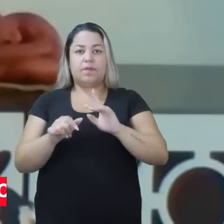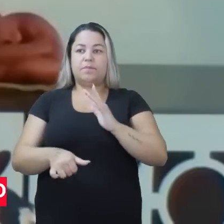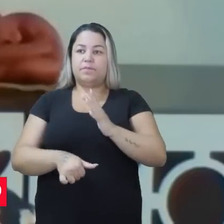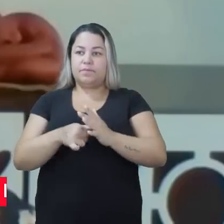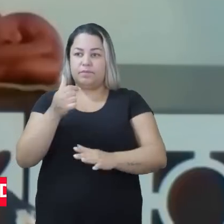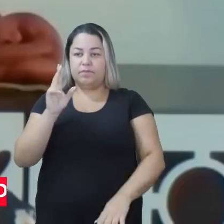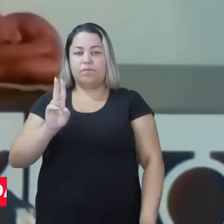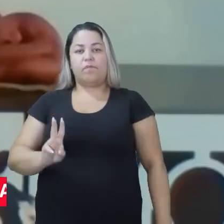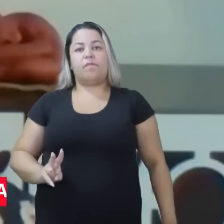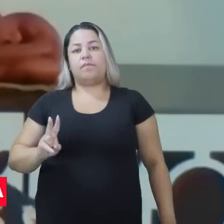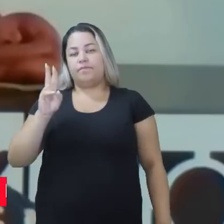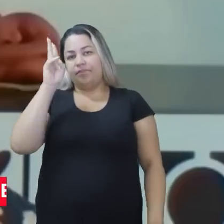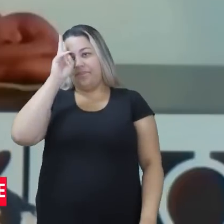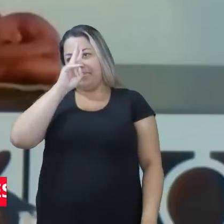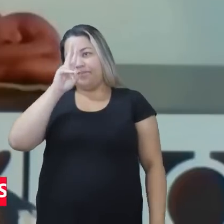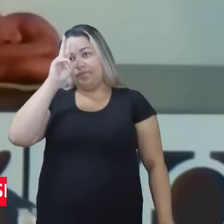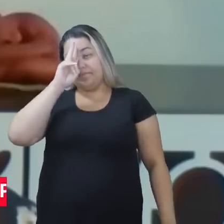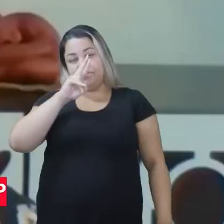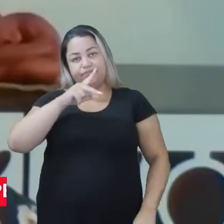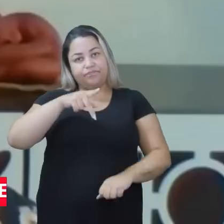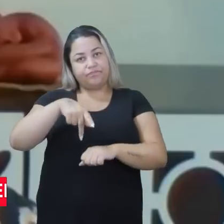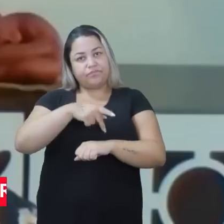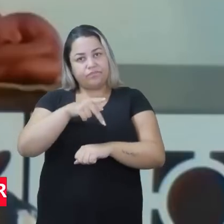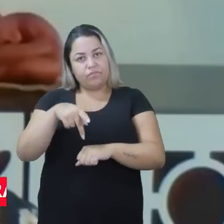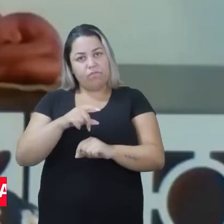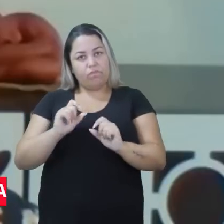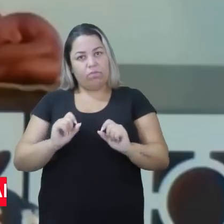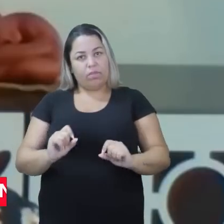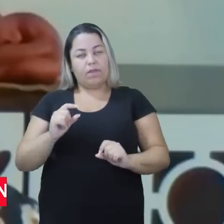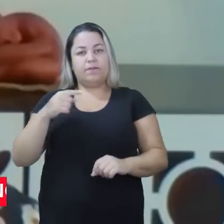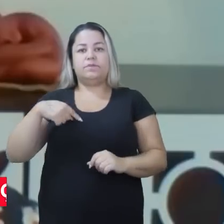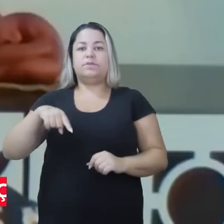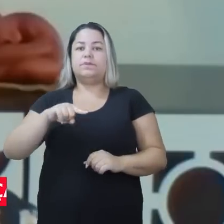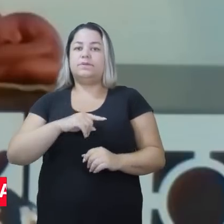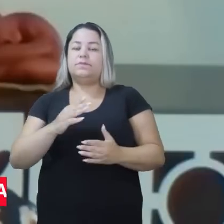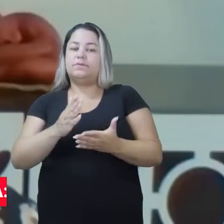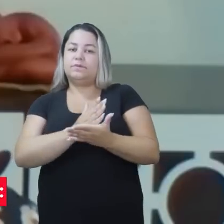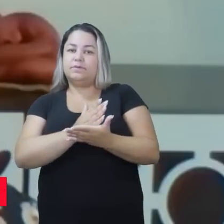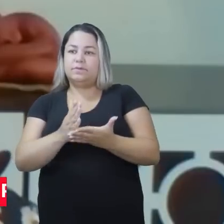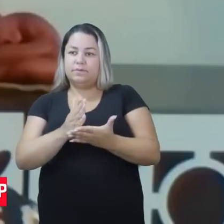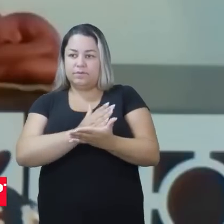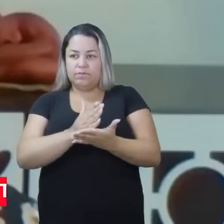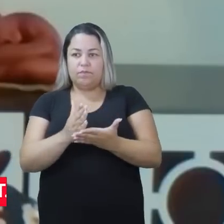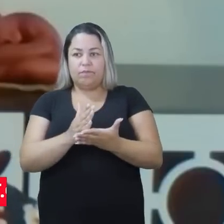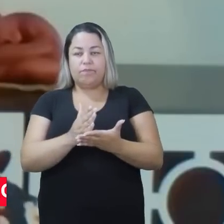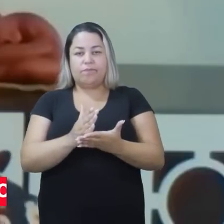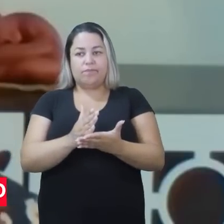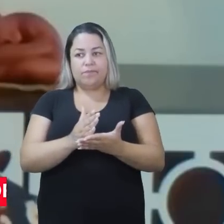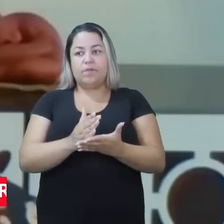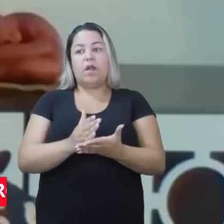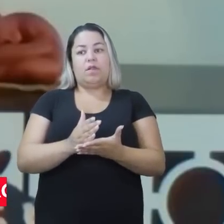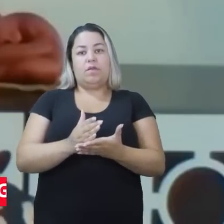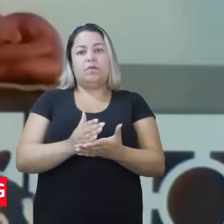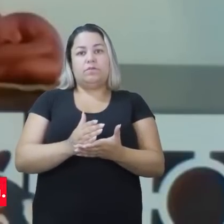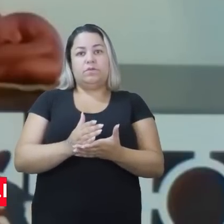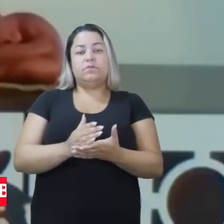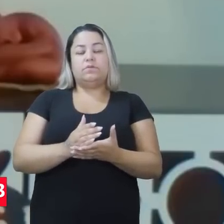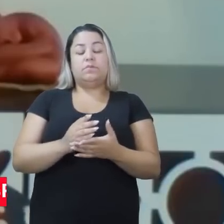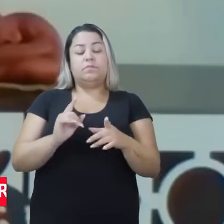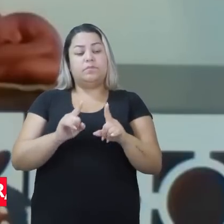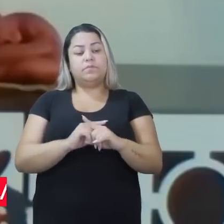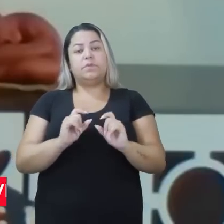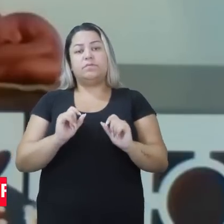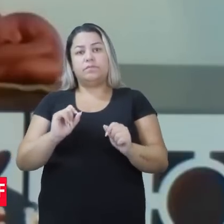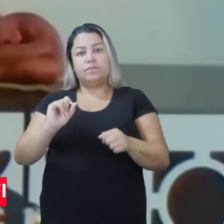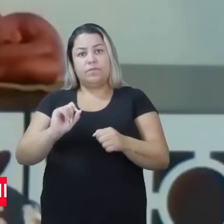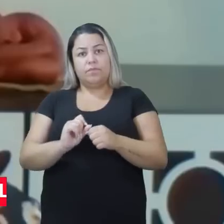na história do país que a gente, em algum momento, que a gente, de alguma forma, faz